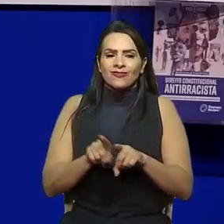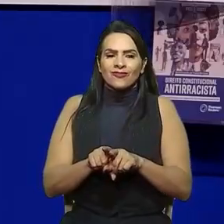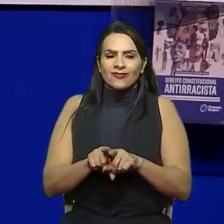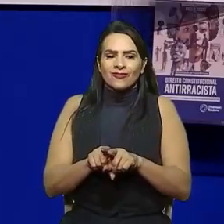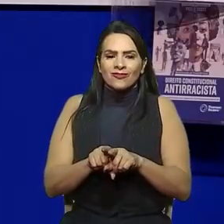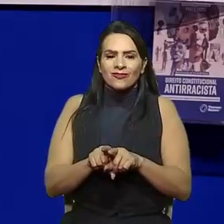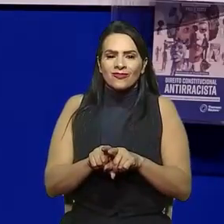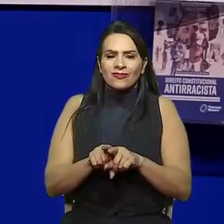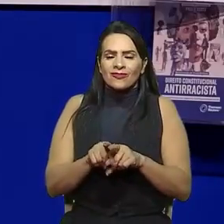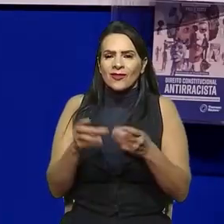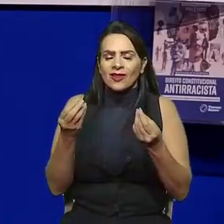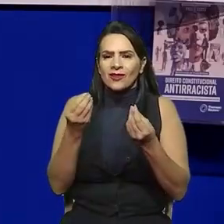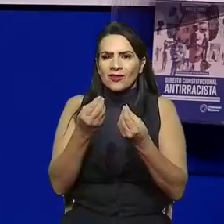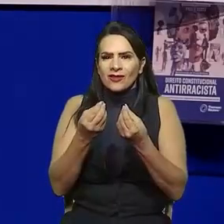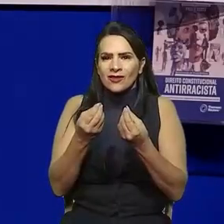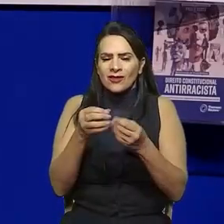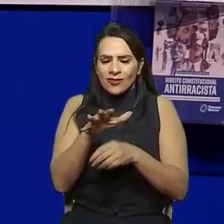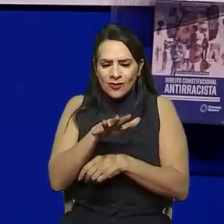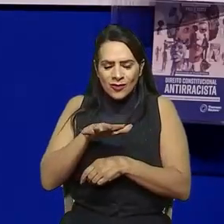na coisa cultural